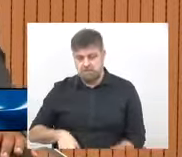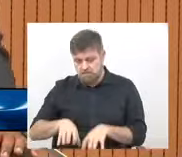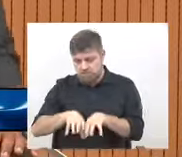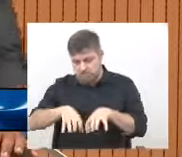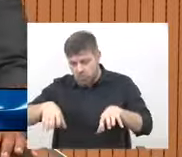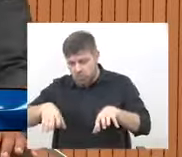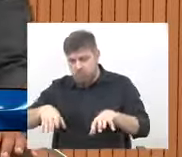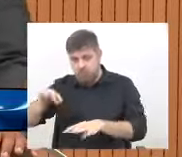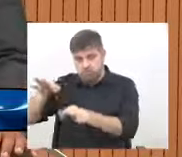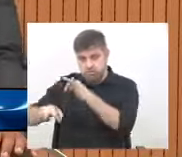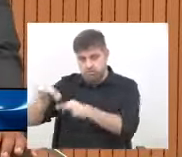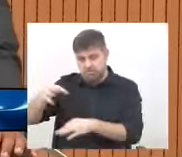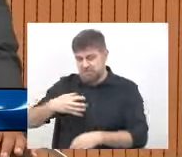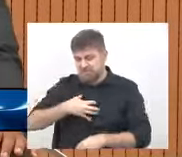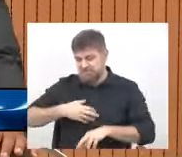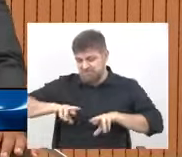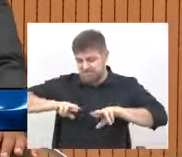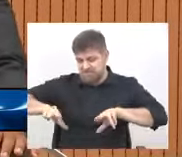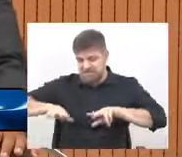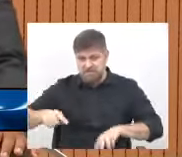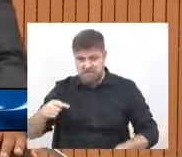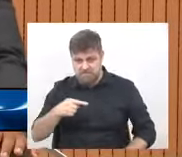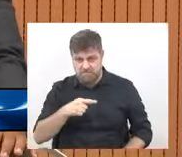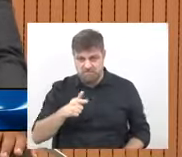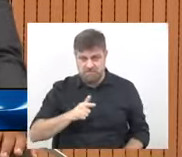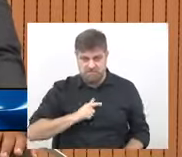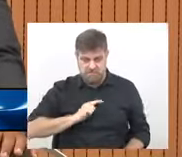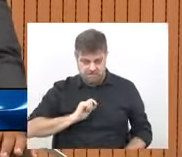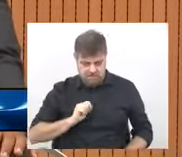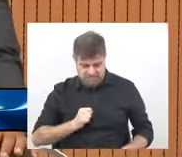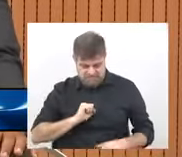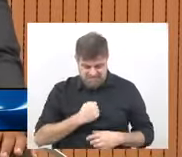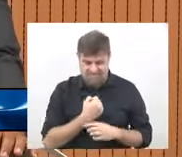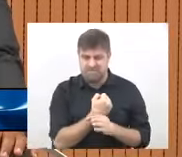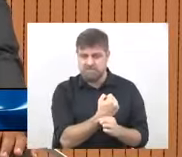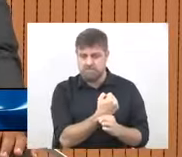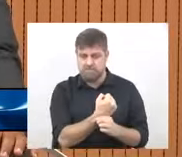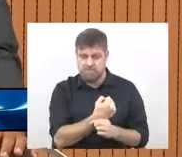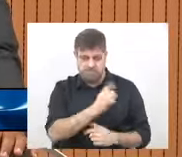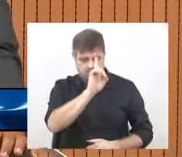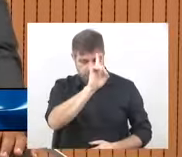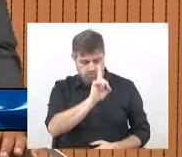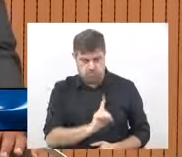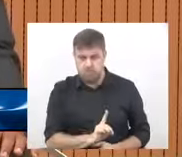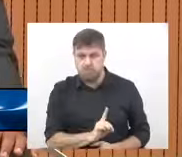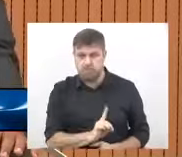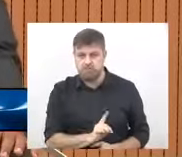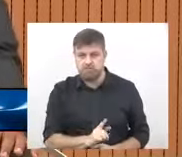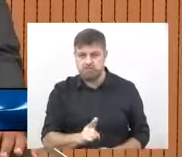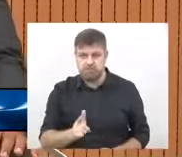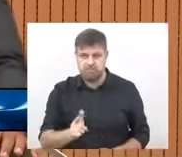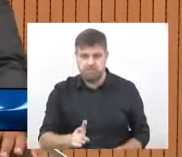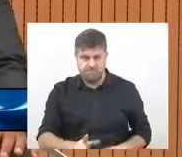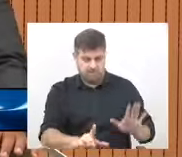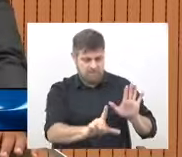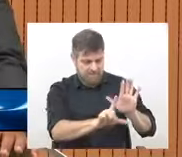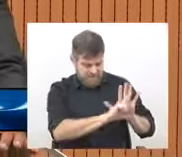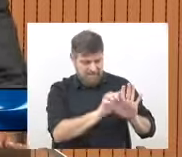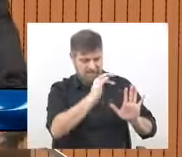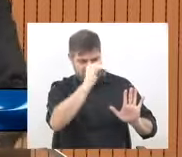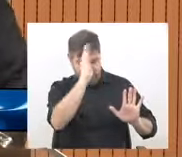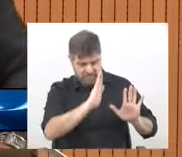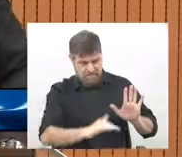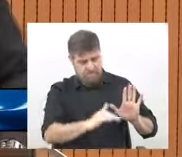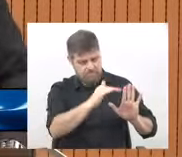de juízes, né? Os garantistas são aqueles que asseguram os direitos que estão na